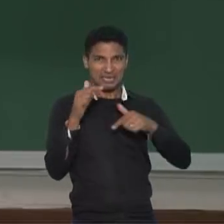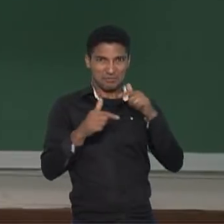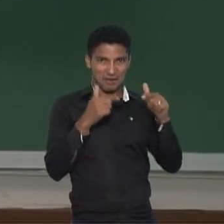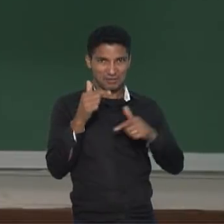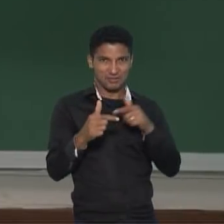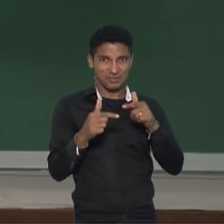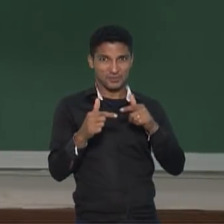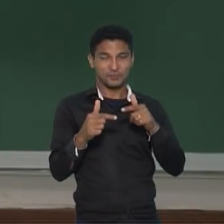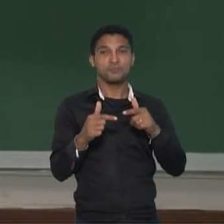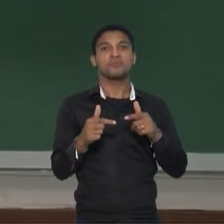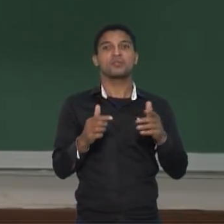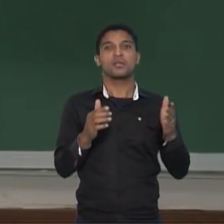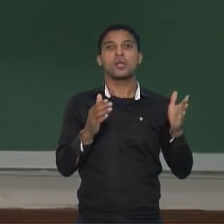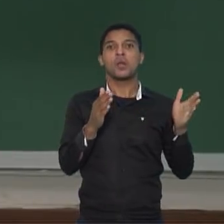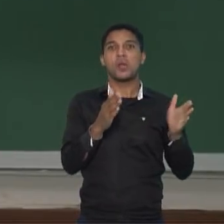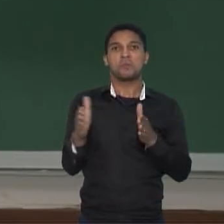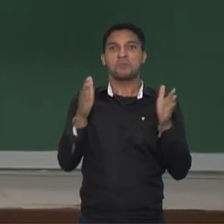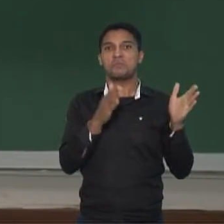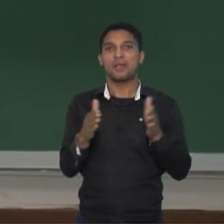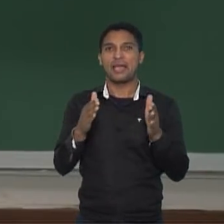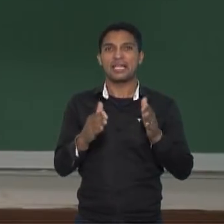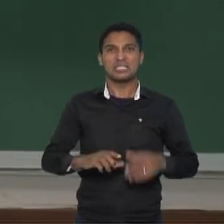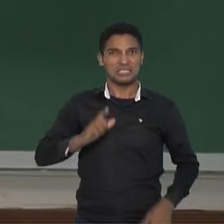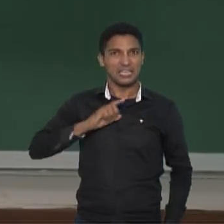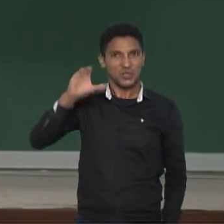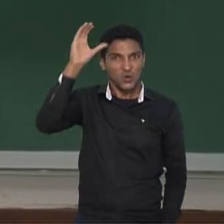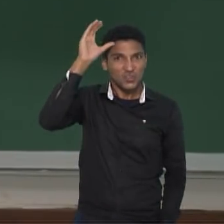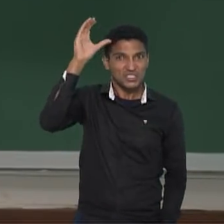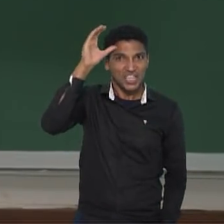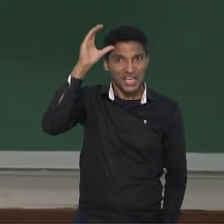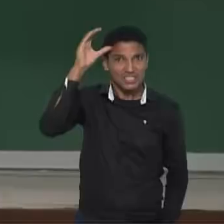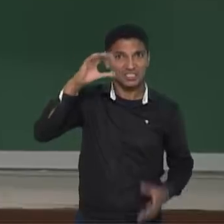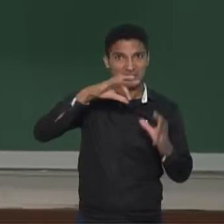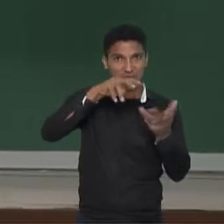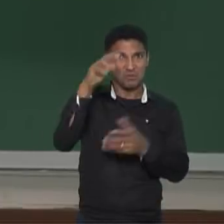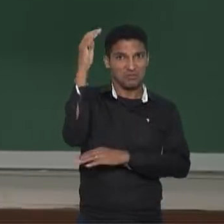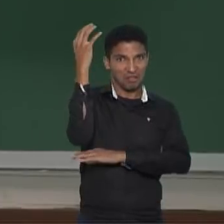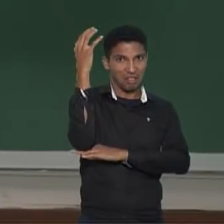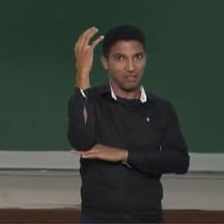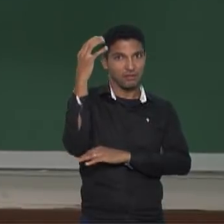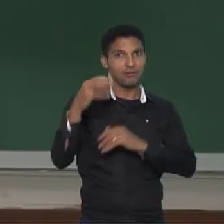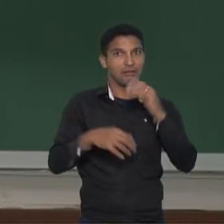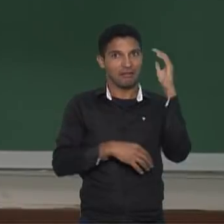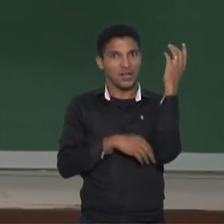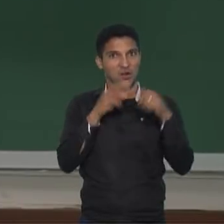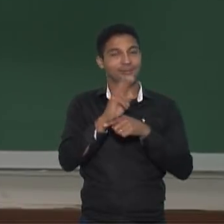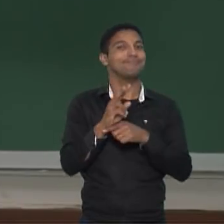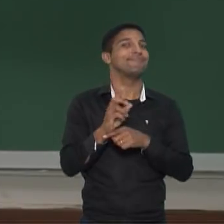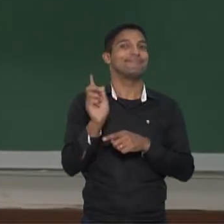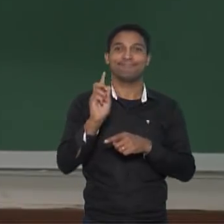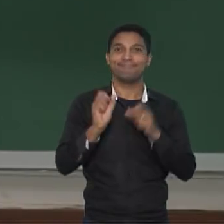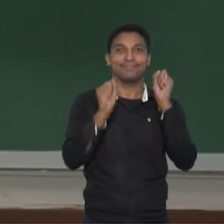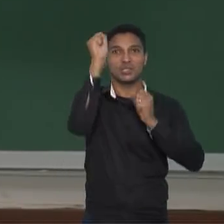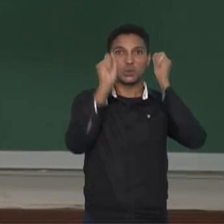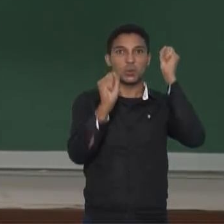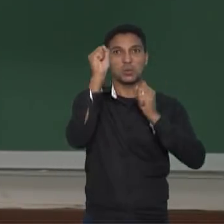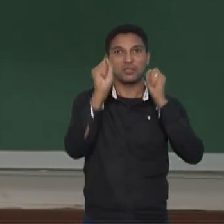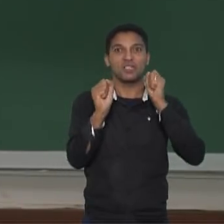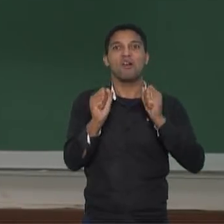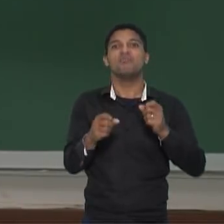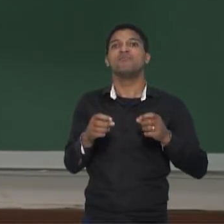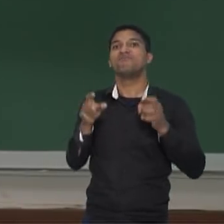é irreal, a gente sabe, né? E a outra vai trazer uma questão certa, que a gente precisa de uma nova ética